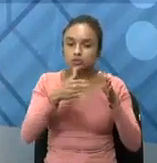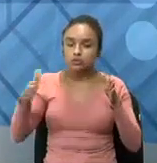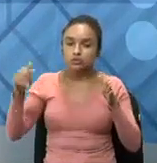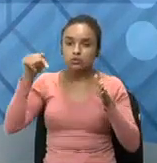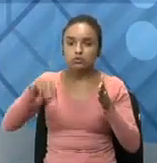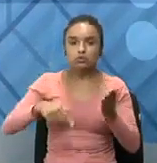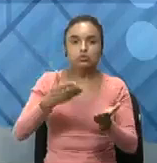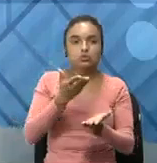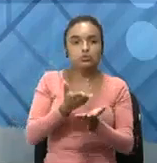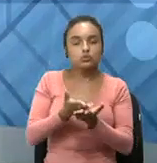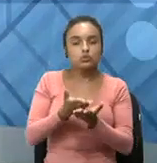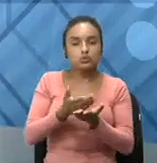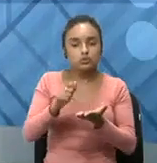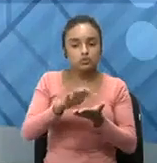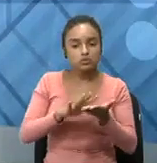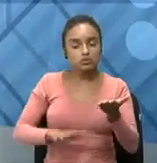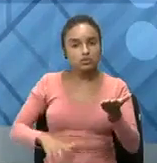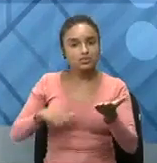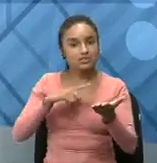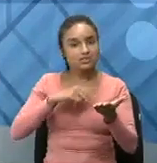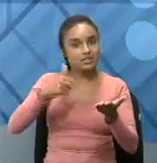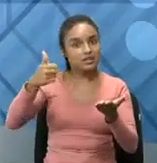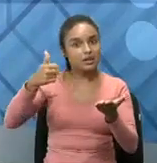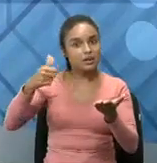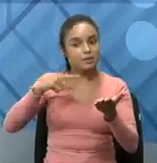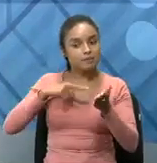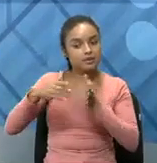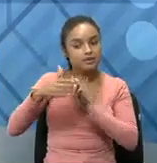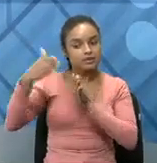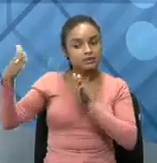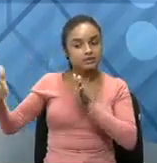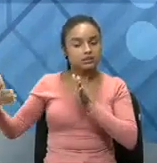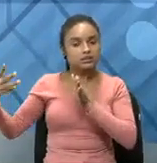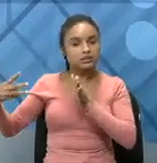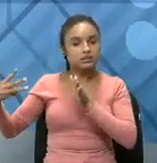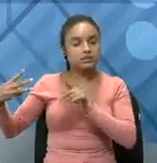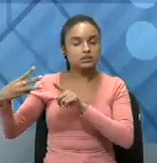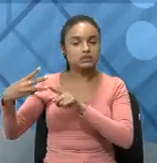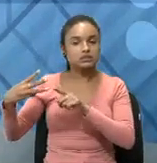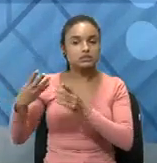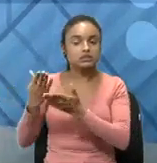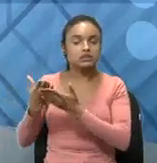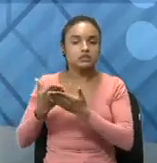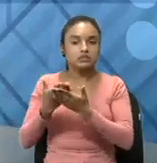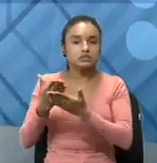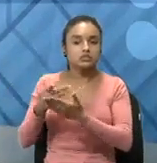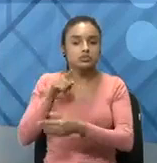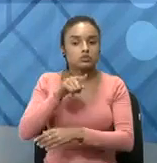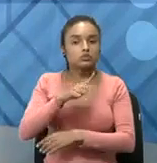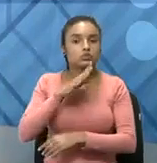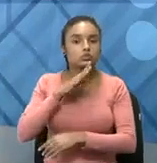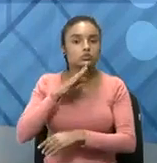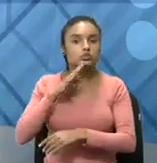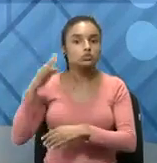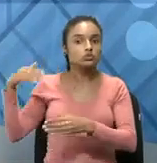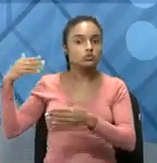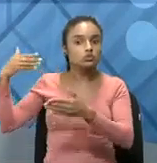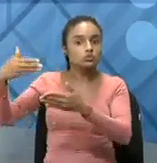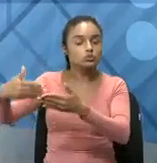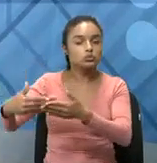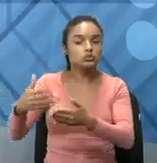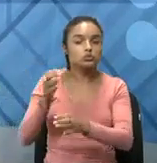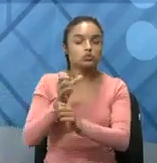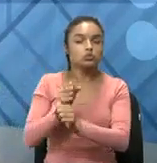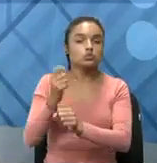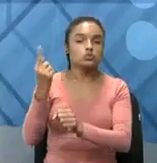aulas de exercício. Essa é só a primeira, nós temos ainda 3, que você resgate conhecimentos que você estudou, tanto em cálculo 1,